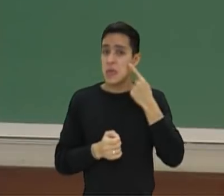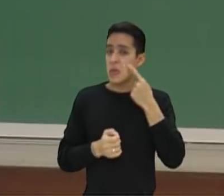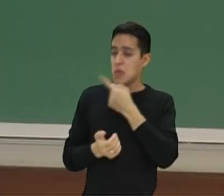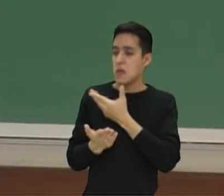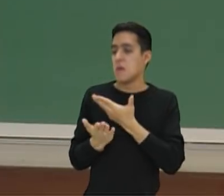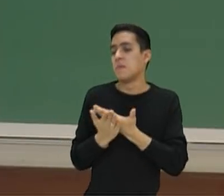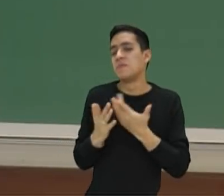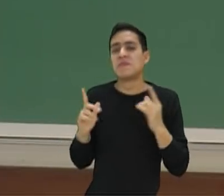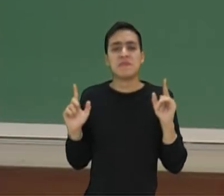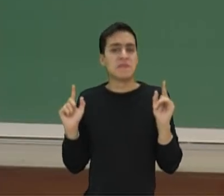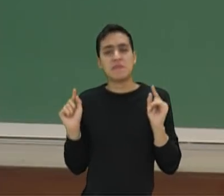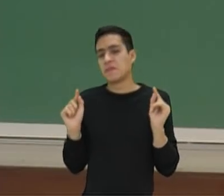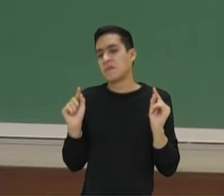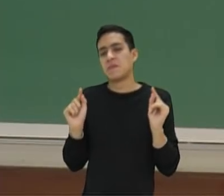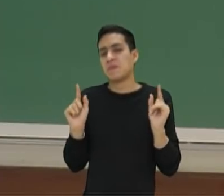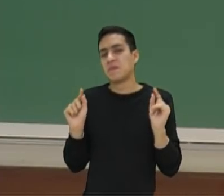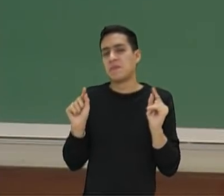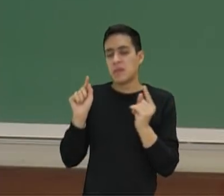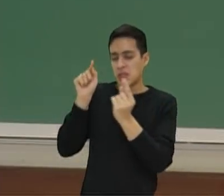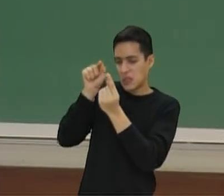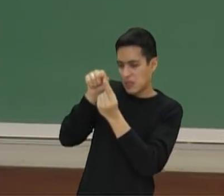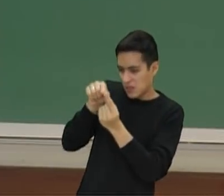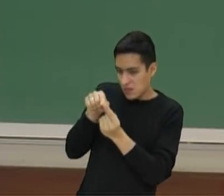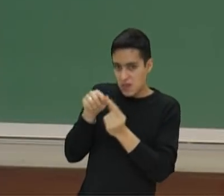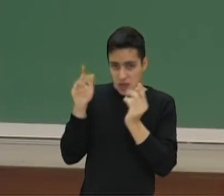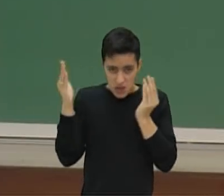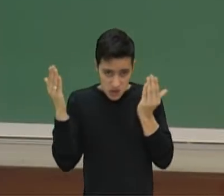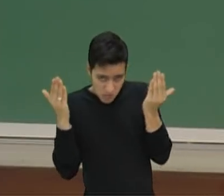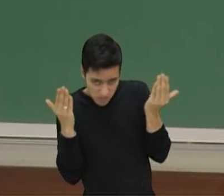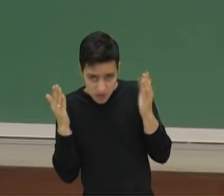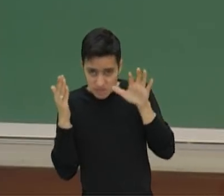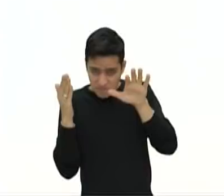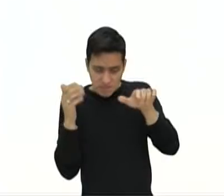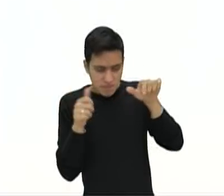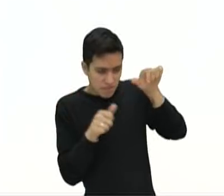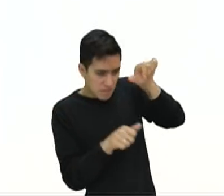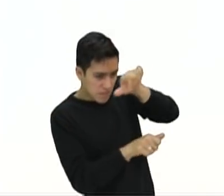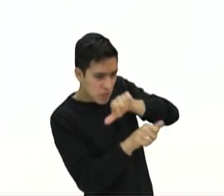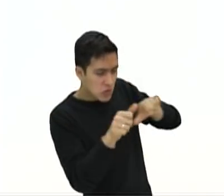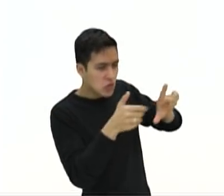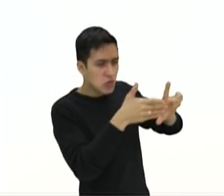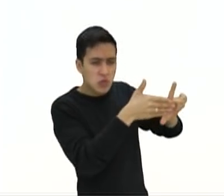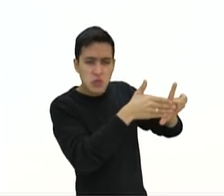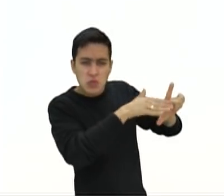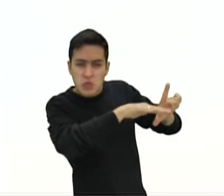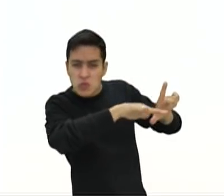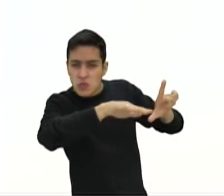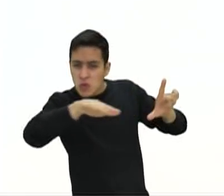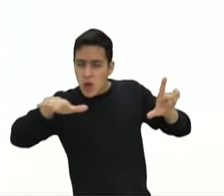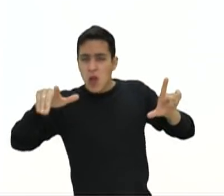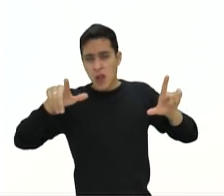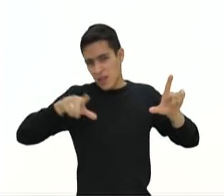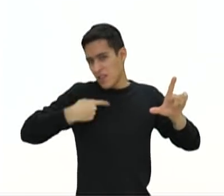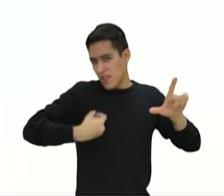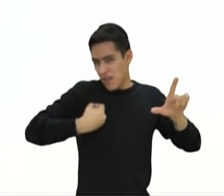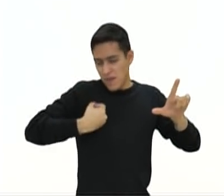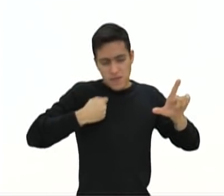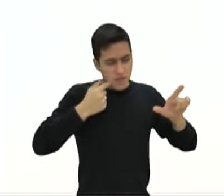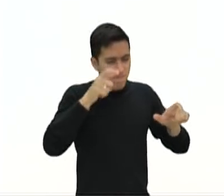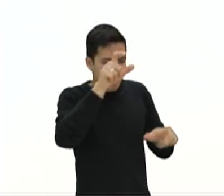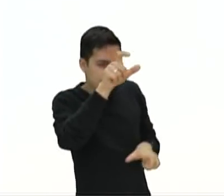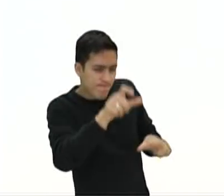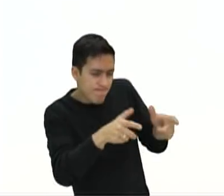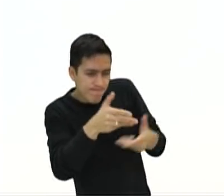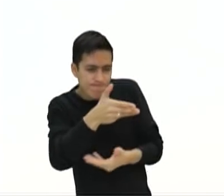ela tem como objetivo comparar as modificações das paisagens nos lugares de vivência e o